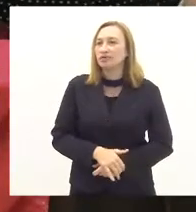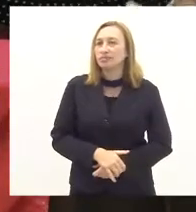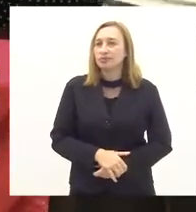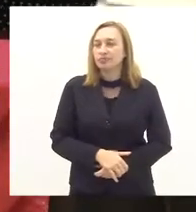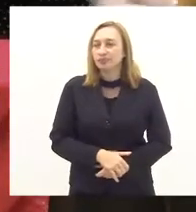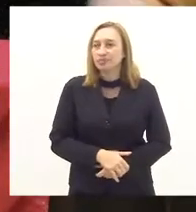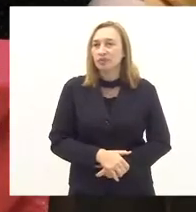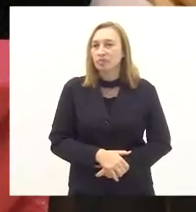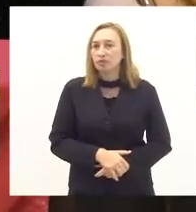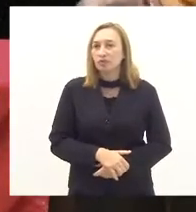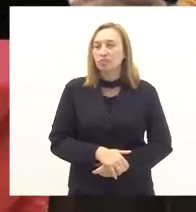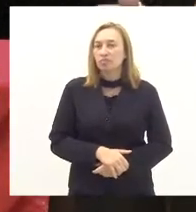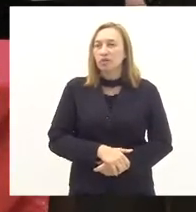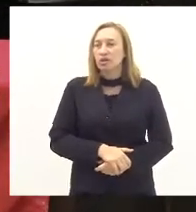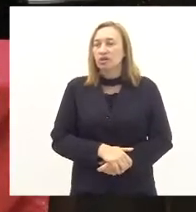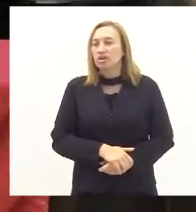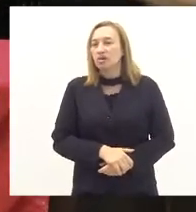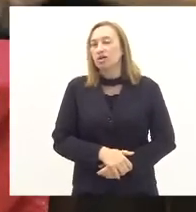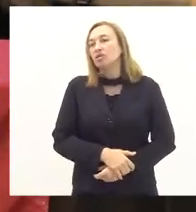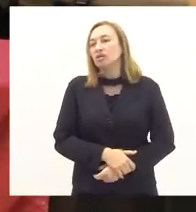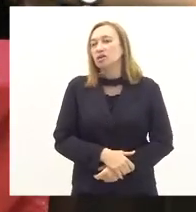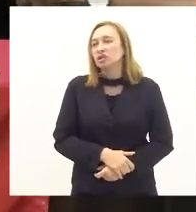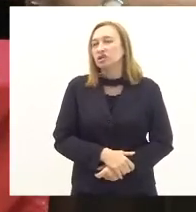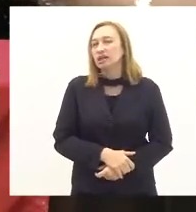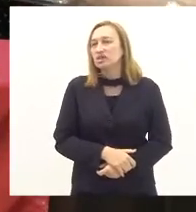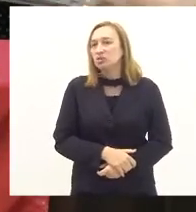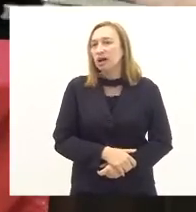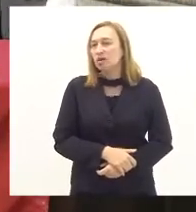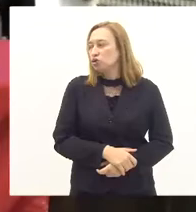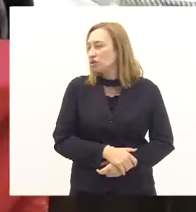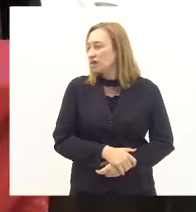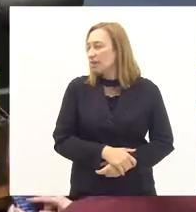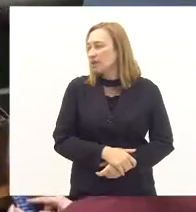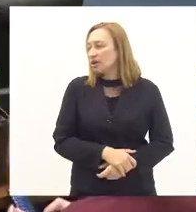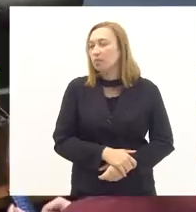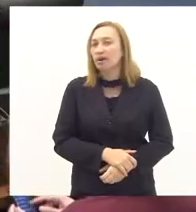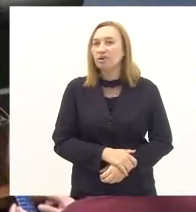conformo, mas a palavra é sua aqui para fazer a sua homenagem.